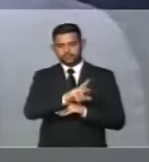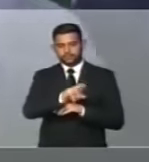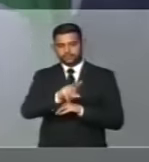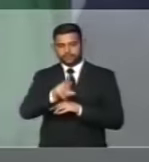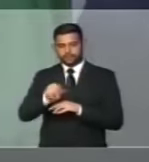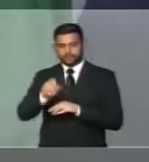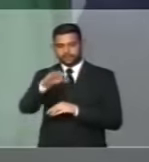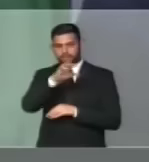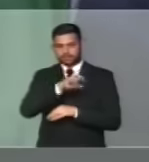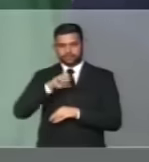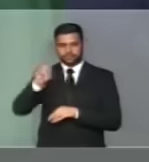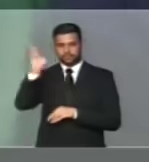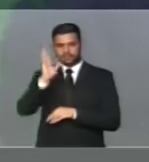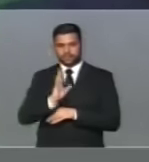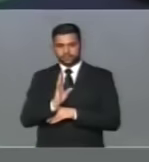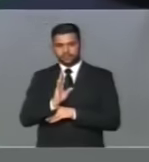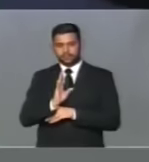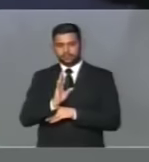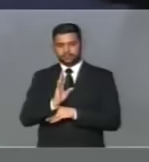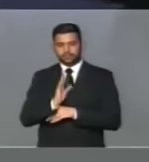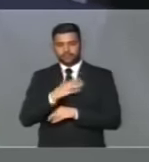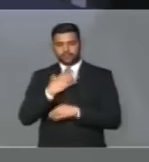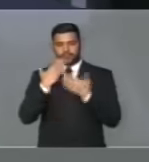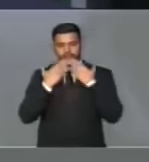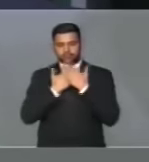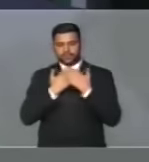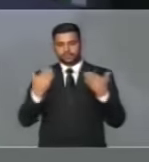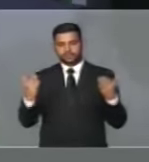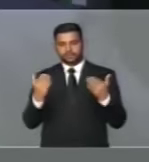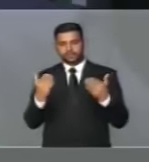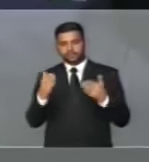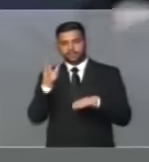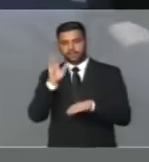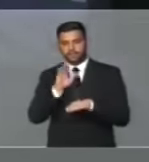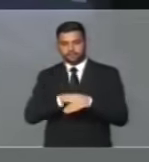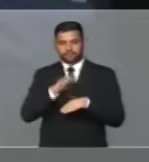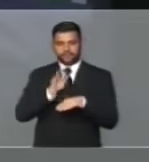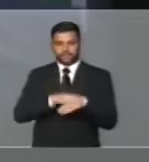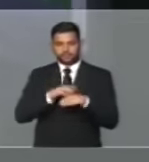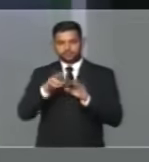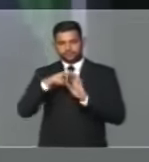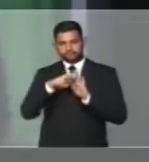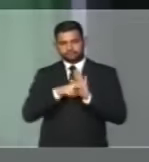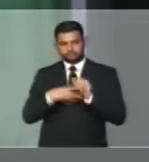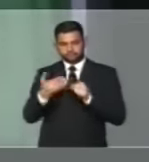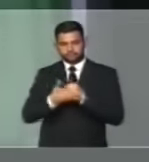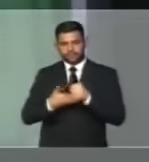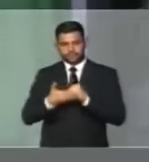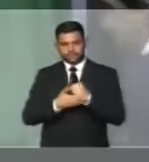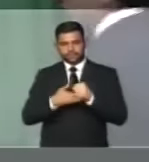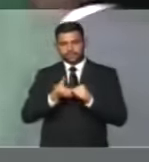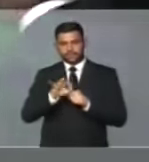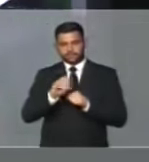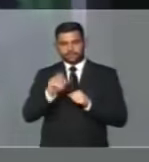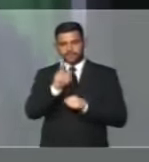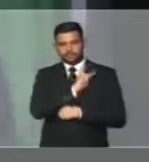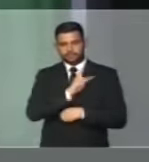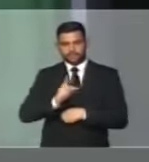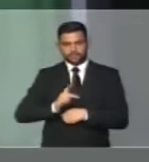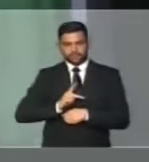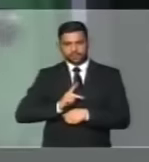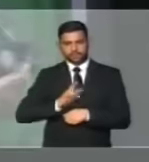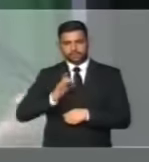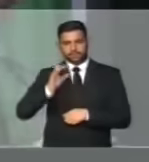diversas regiões do Brasil apresentando a mesma fundamentação: crimes da Presidente